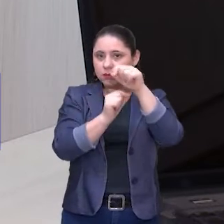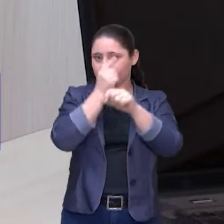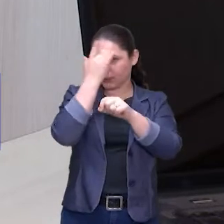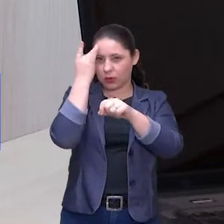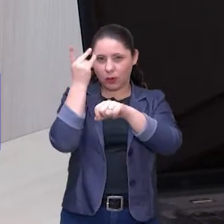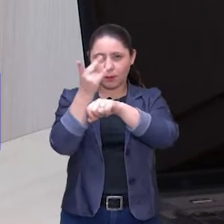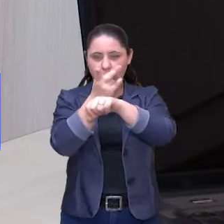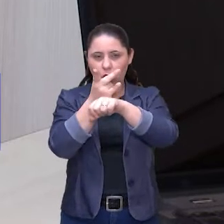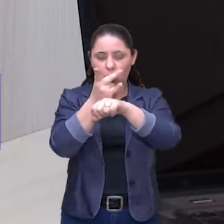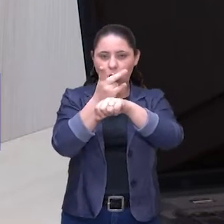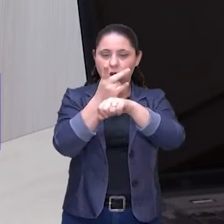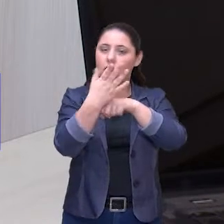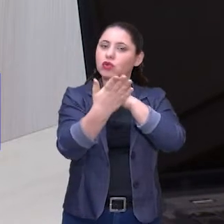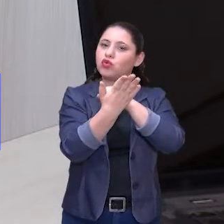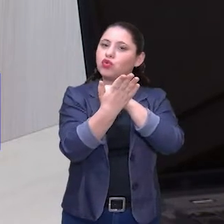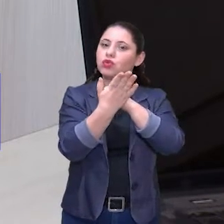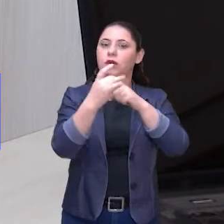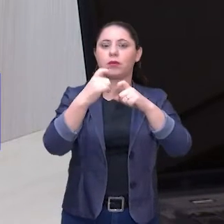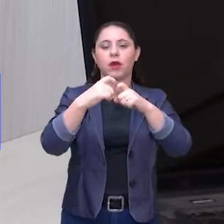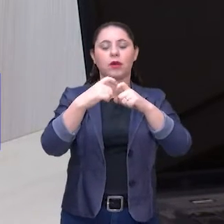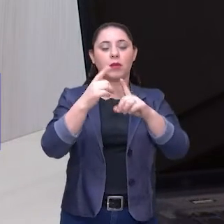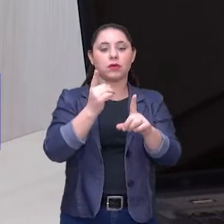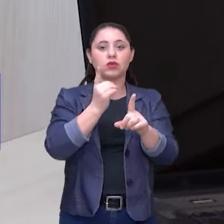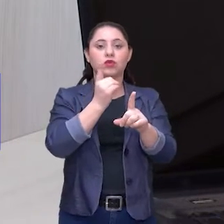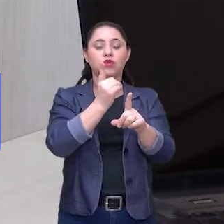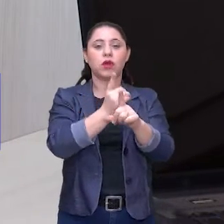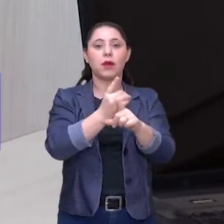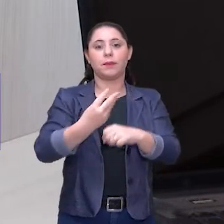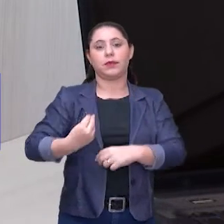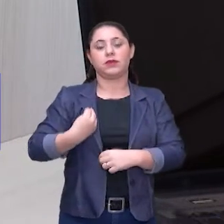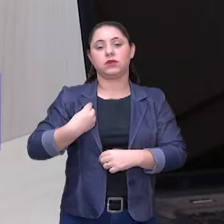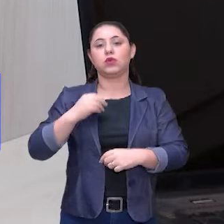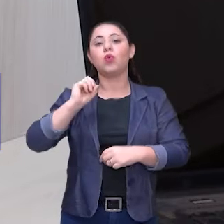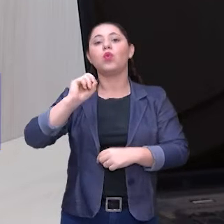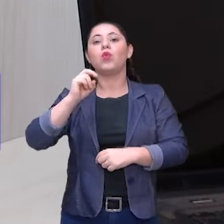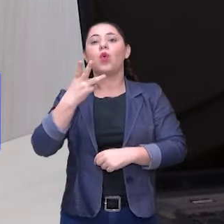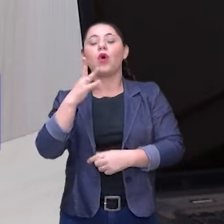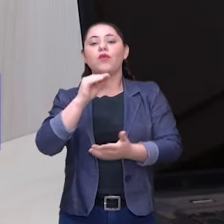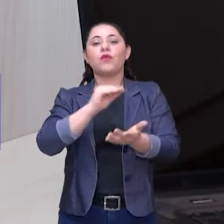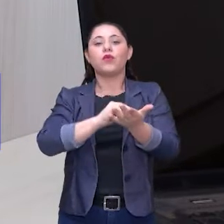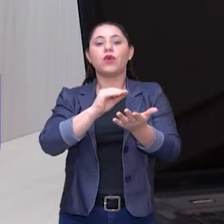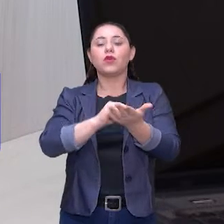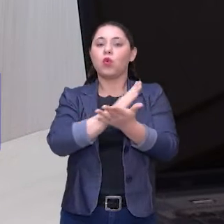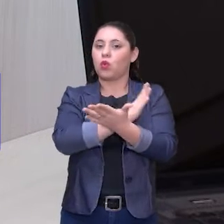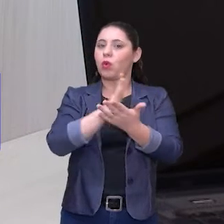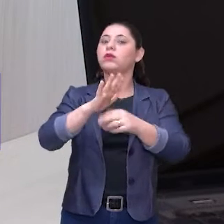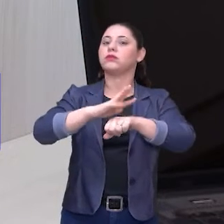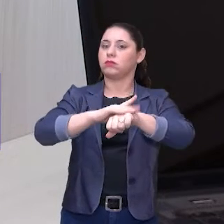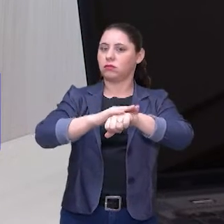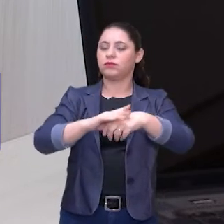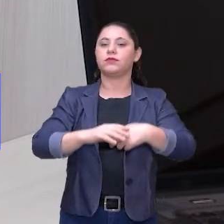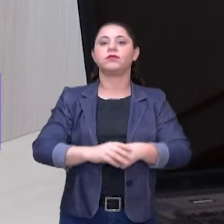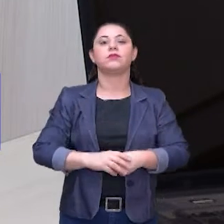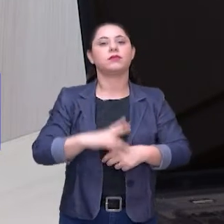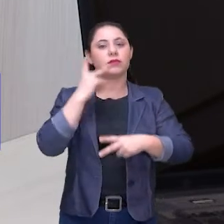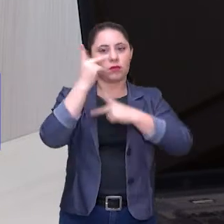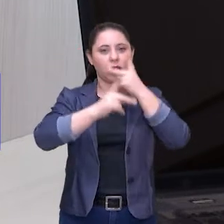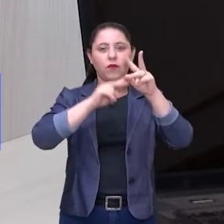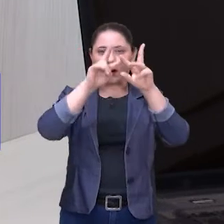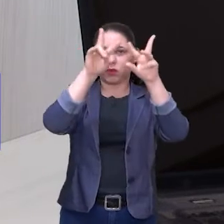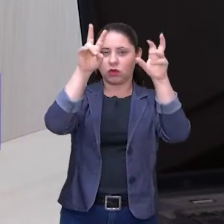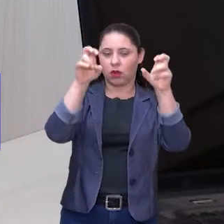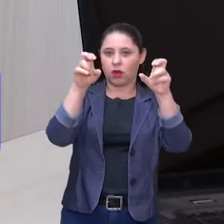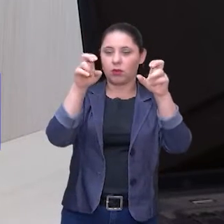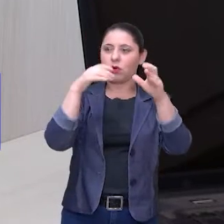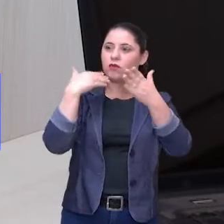para que as pessoas busquem ajuda médica para identificar a presença ou a ausência de alguma doença. E para falar